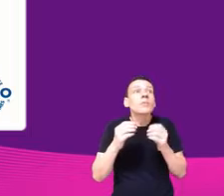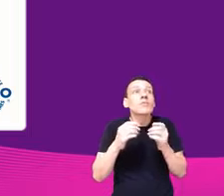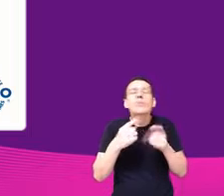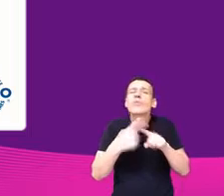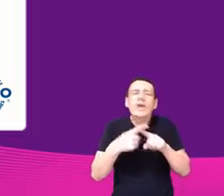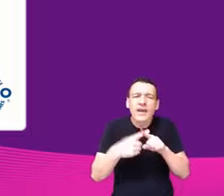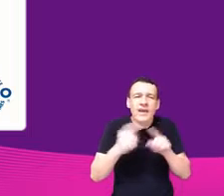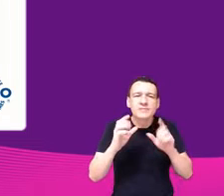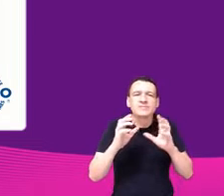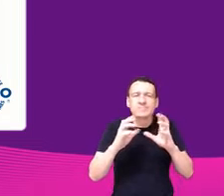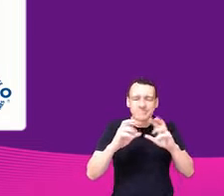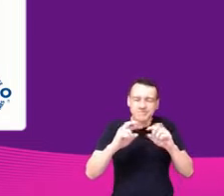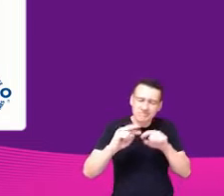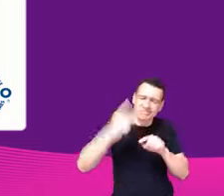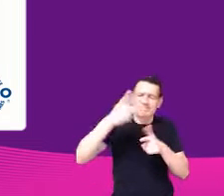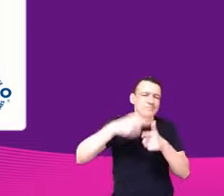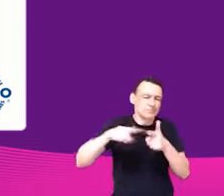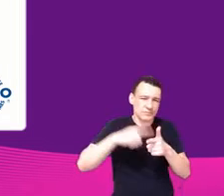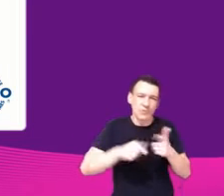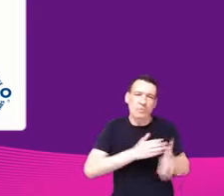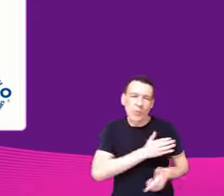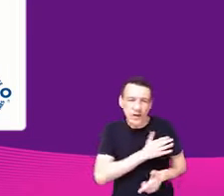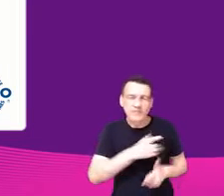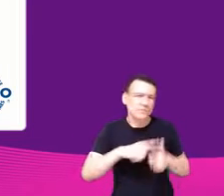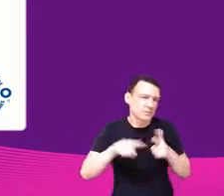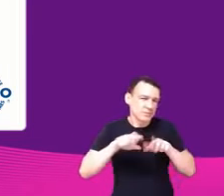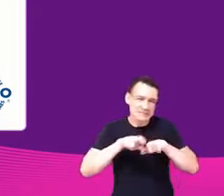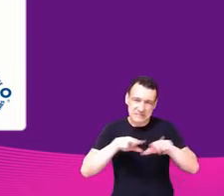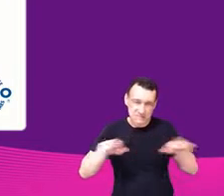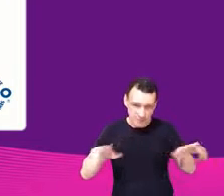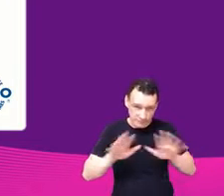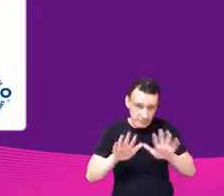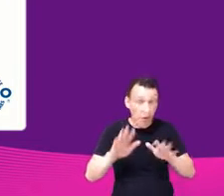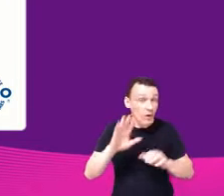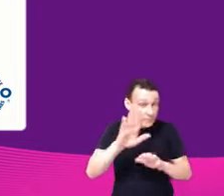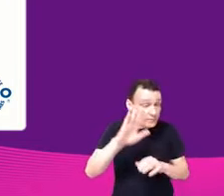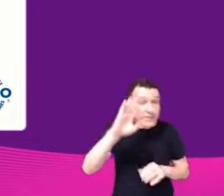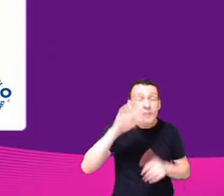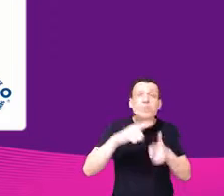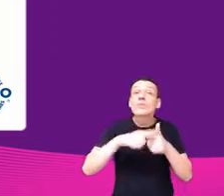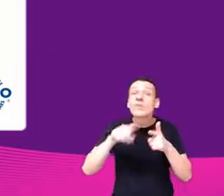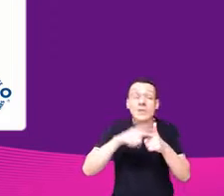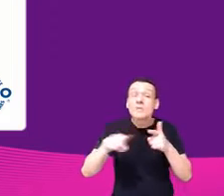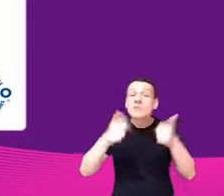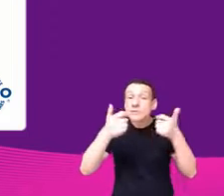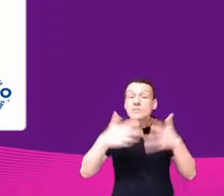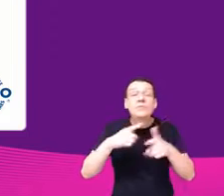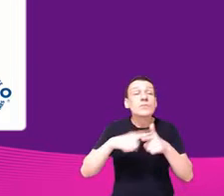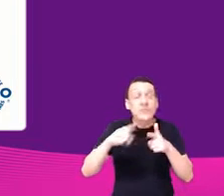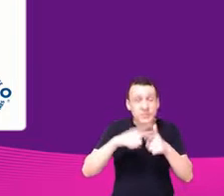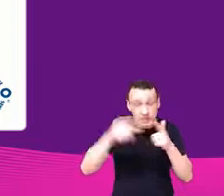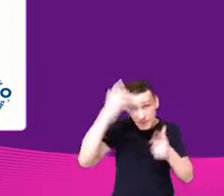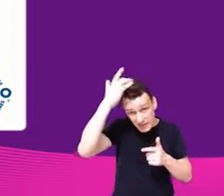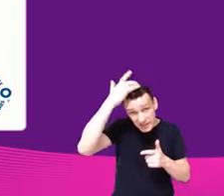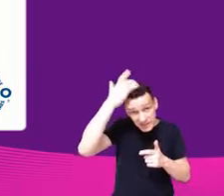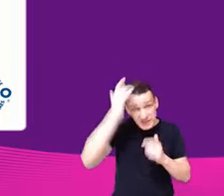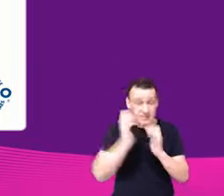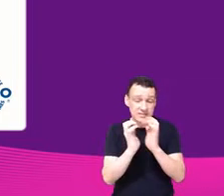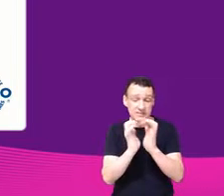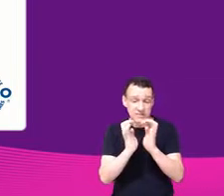de questões neurológicas, né? A presença da doença renal crônica multiplica por 2 o risco de um